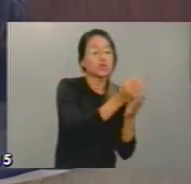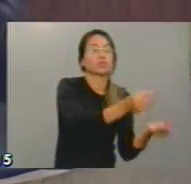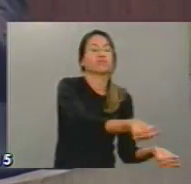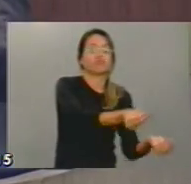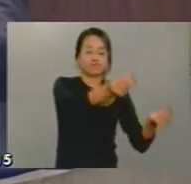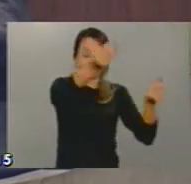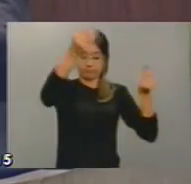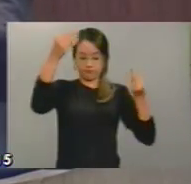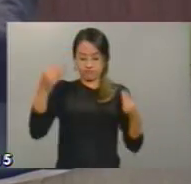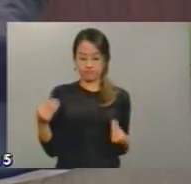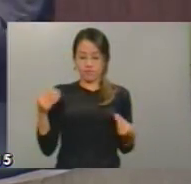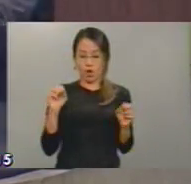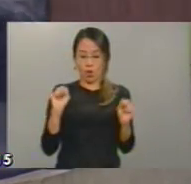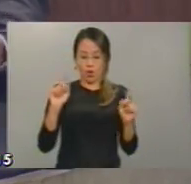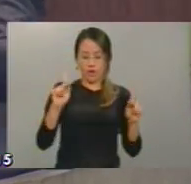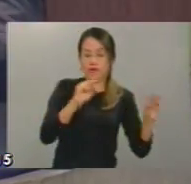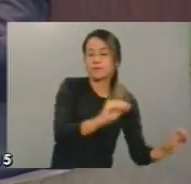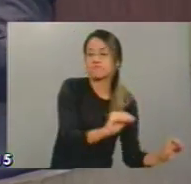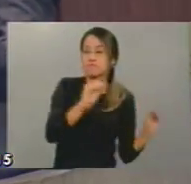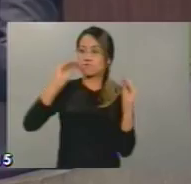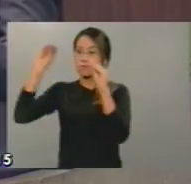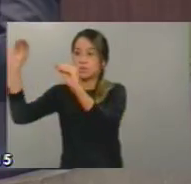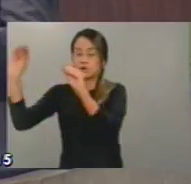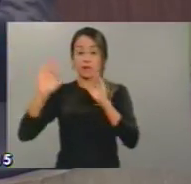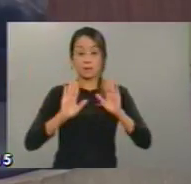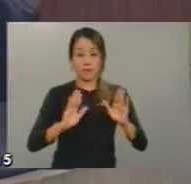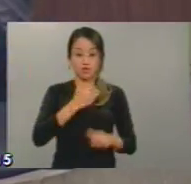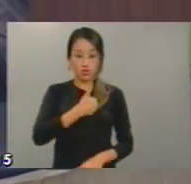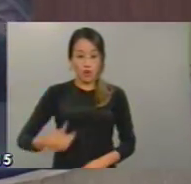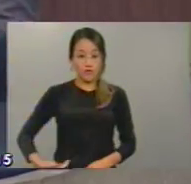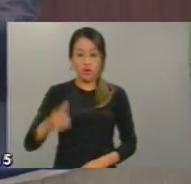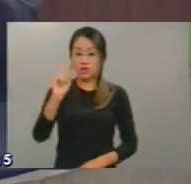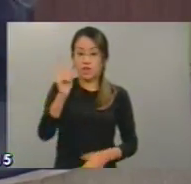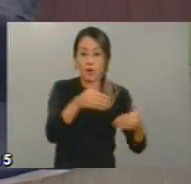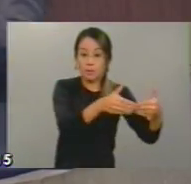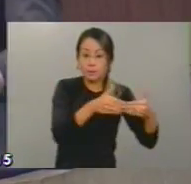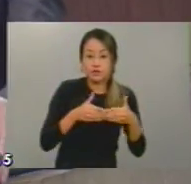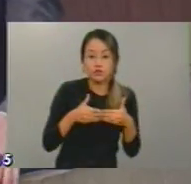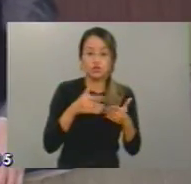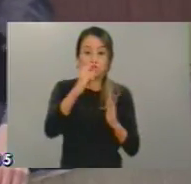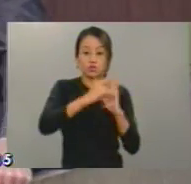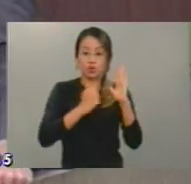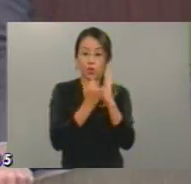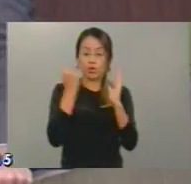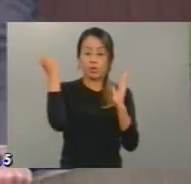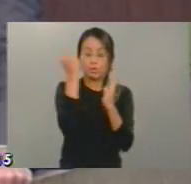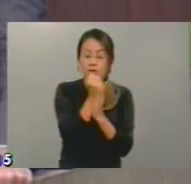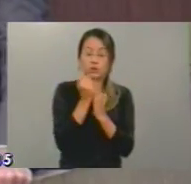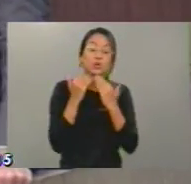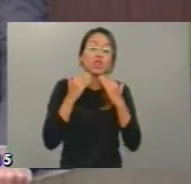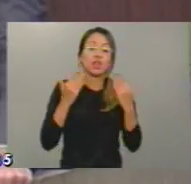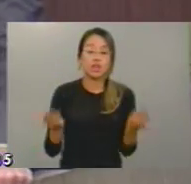você tem hoje mais de uma centena de internos custodiados pelo Estado